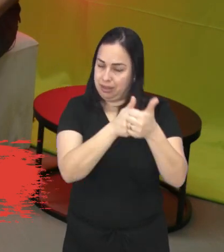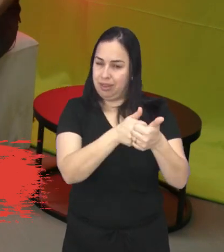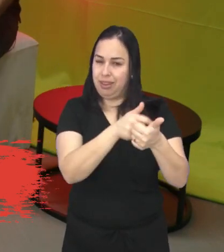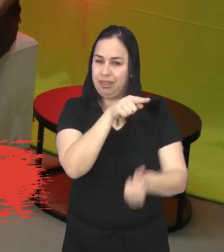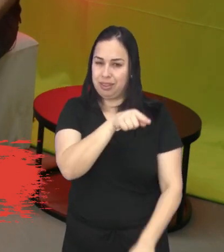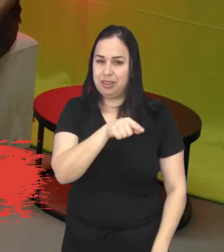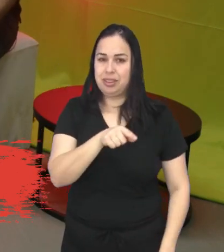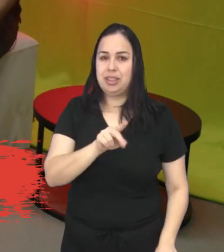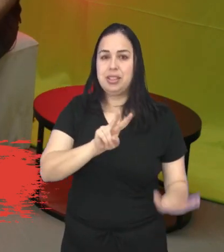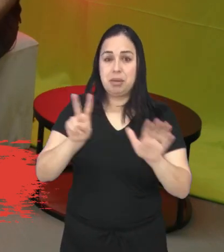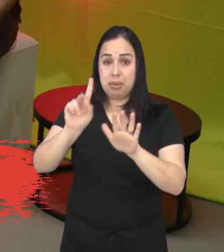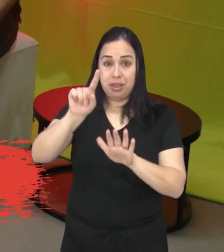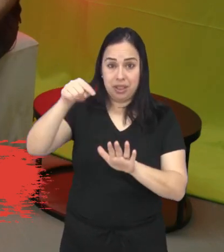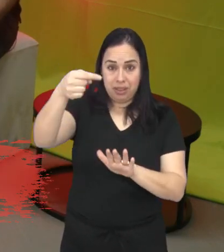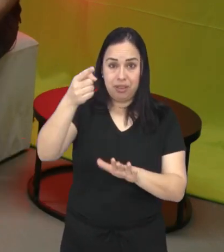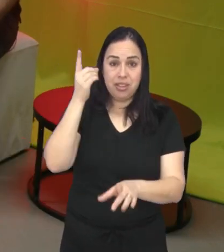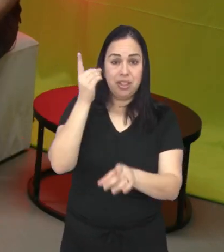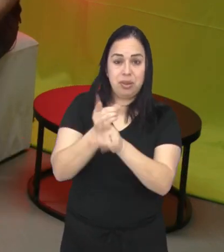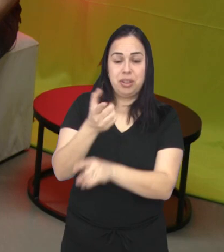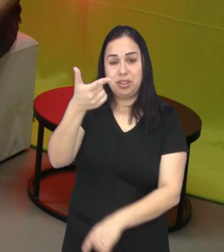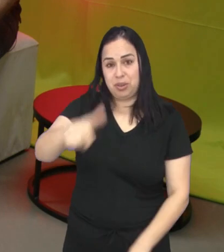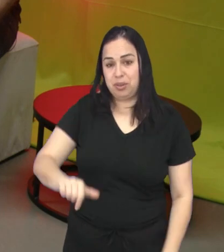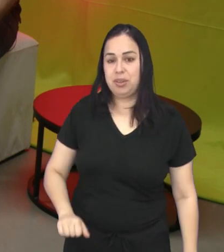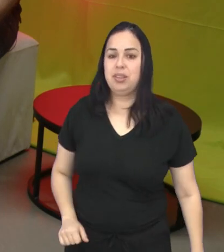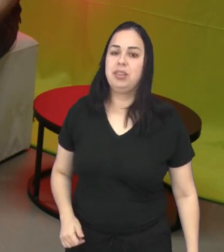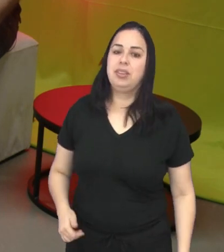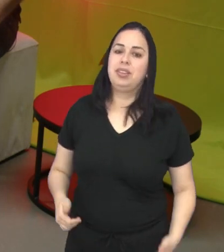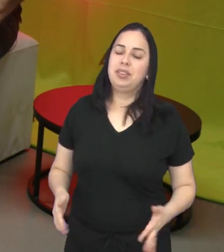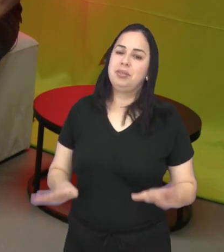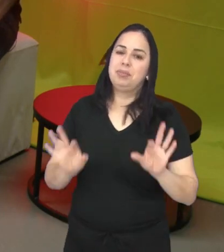lá. Até a semana que vem no próximo Conexão Cultura.